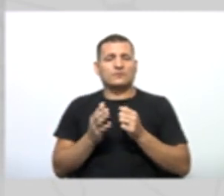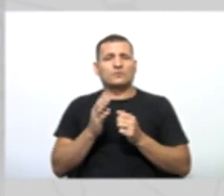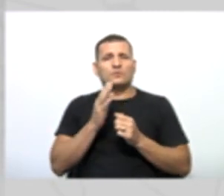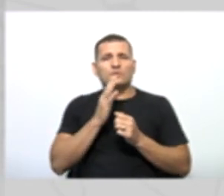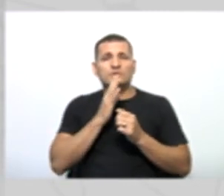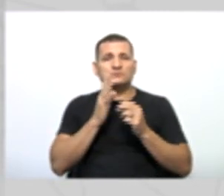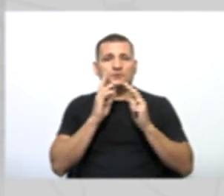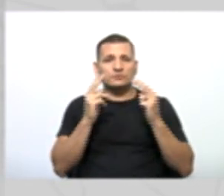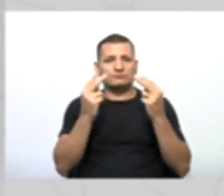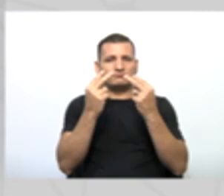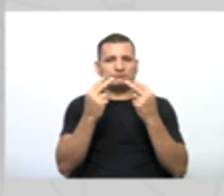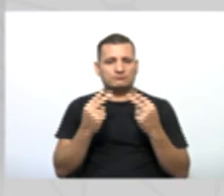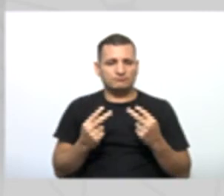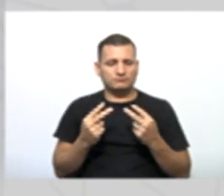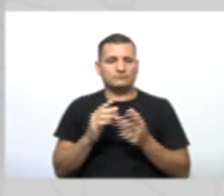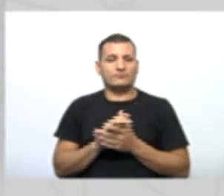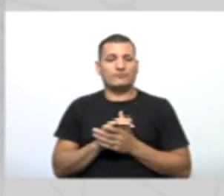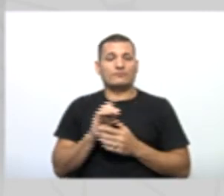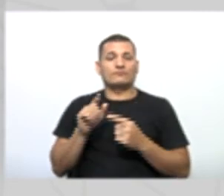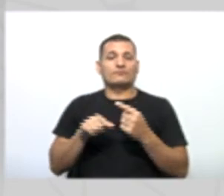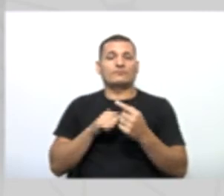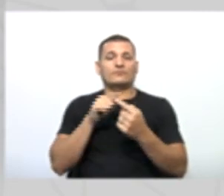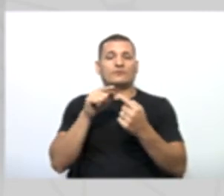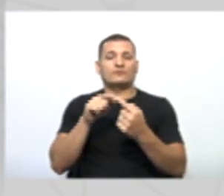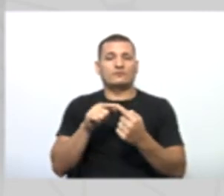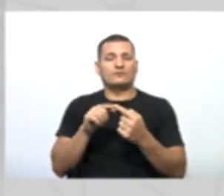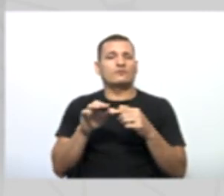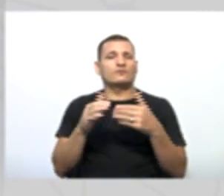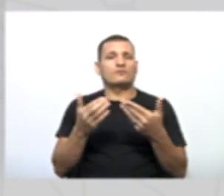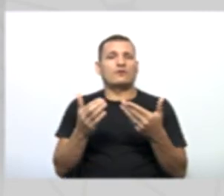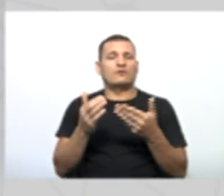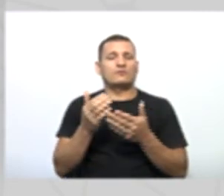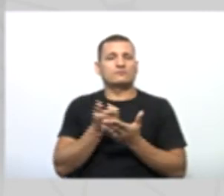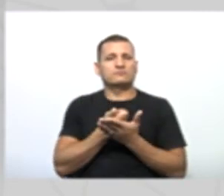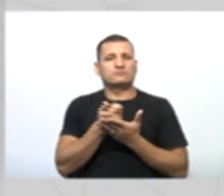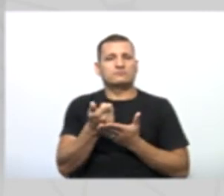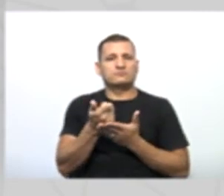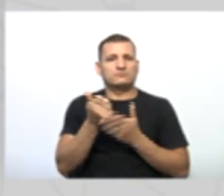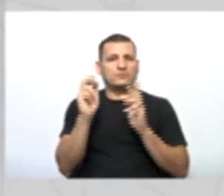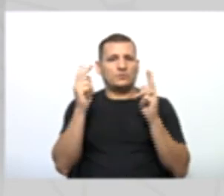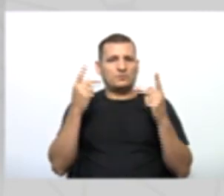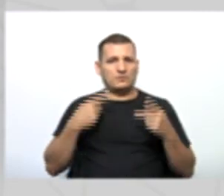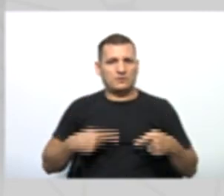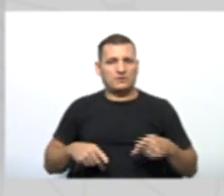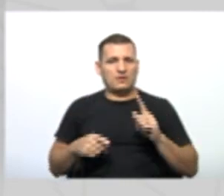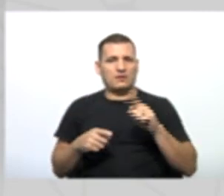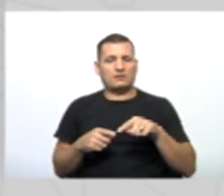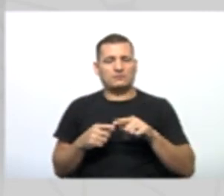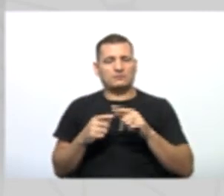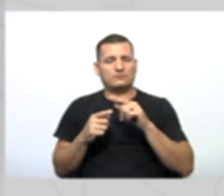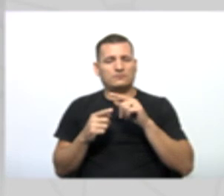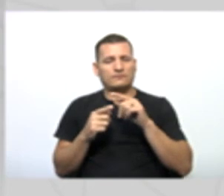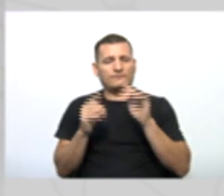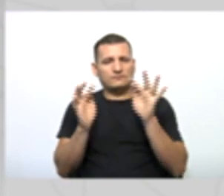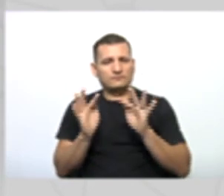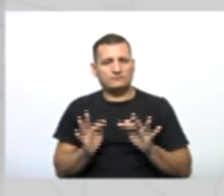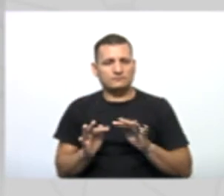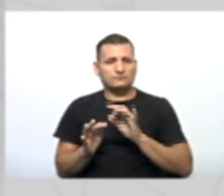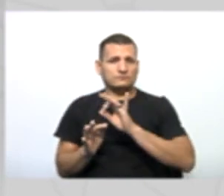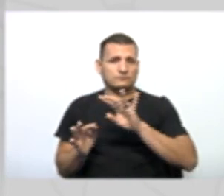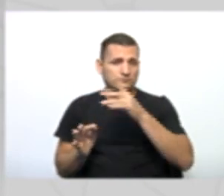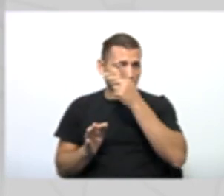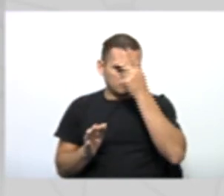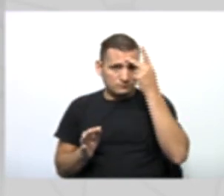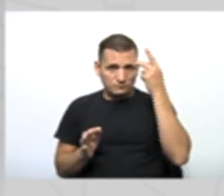A finalidade para o qual tendem todas as ações humanas é a felicidade. Somente a pessoa que tem consciência plena das normas